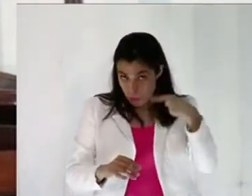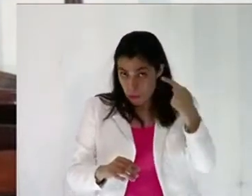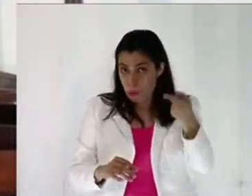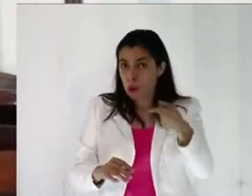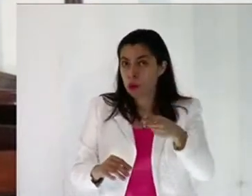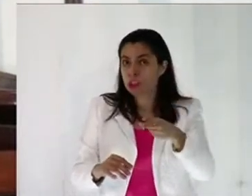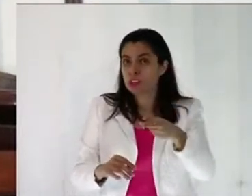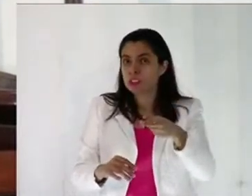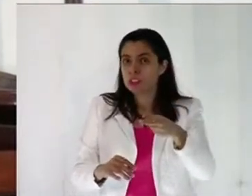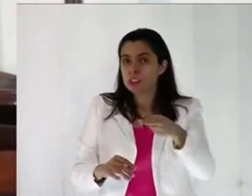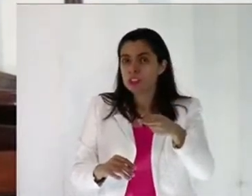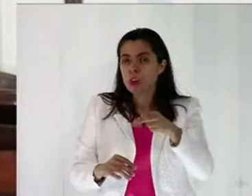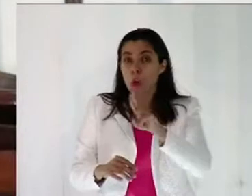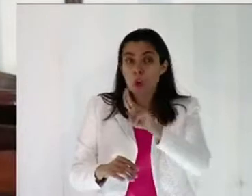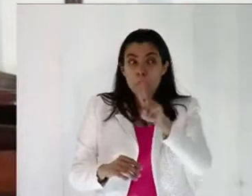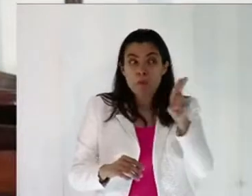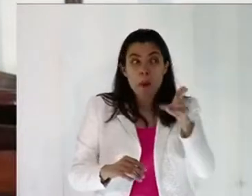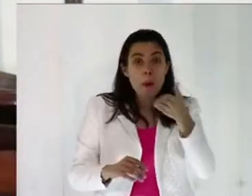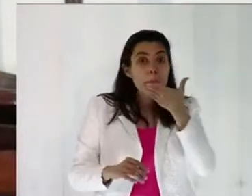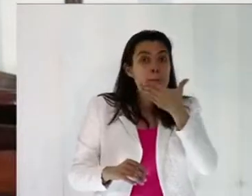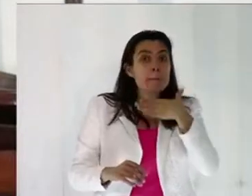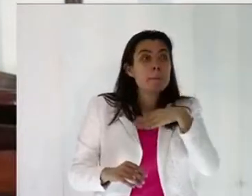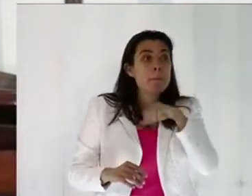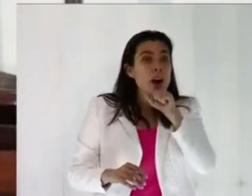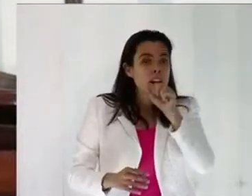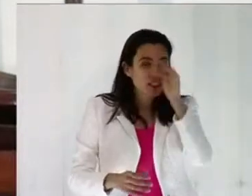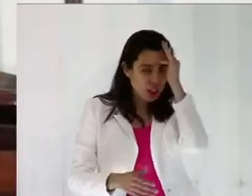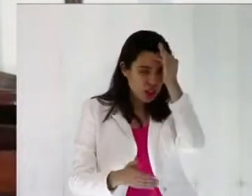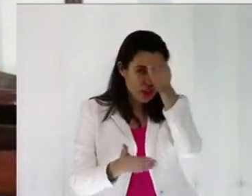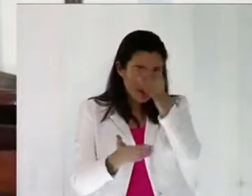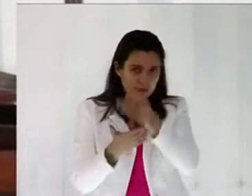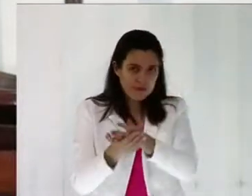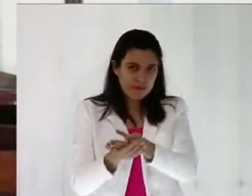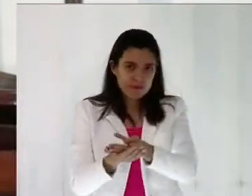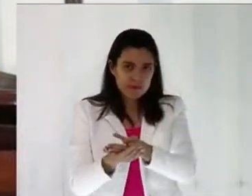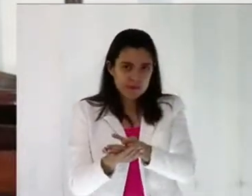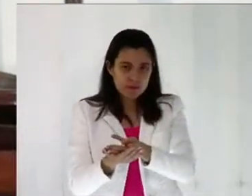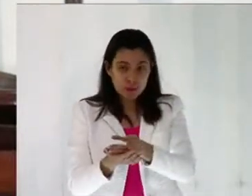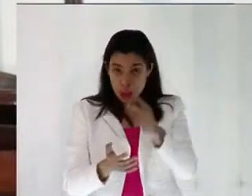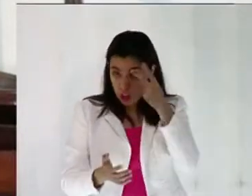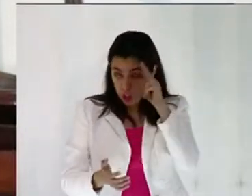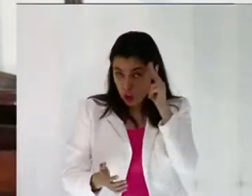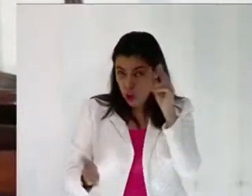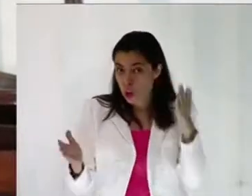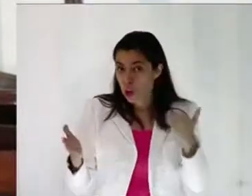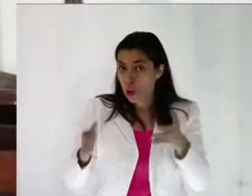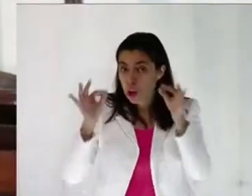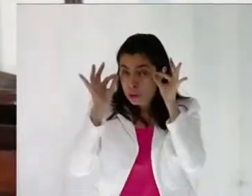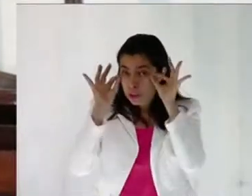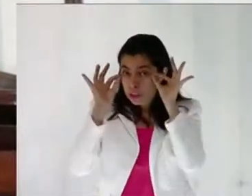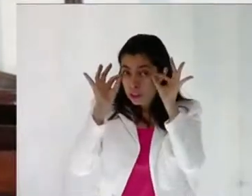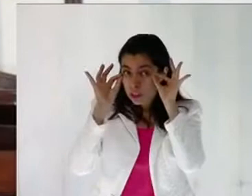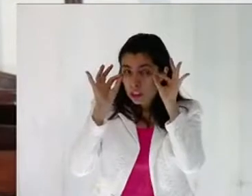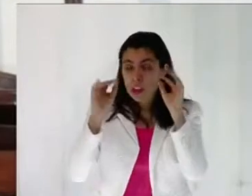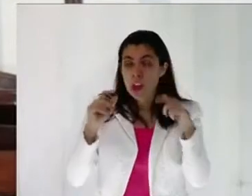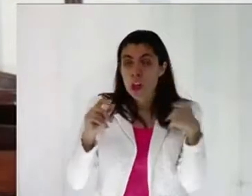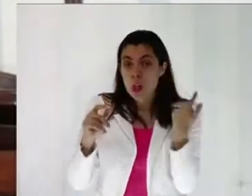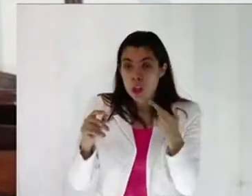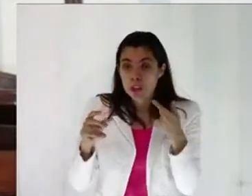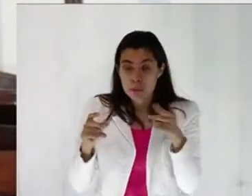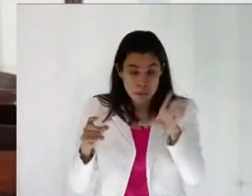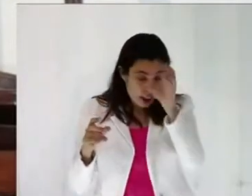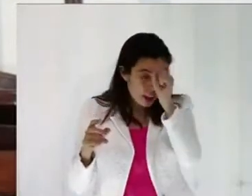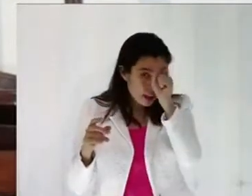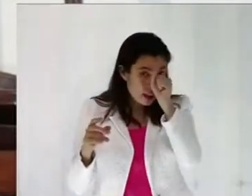da sua vida o Senhor estará então lapidando, forjando a vida deste homem, para que de fato ele exerça esta